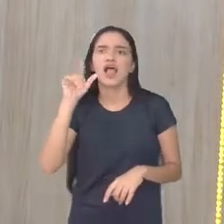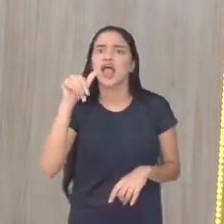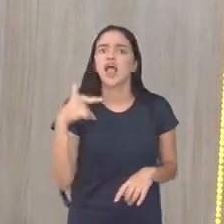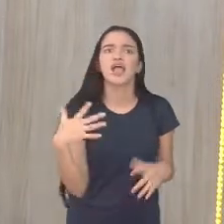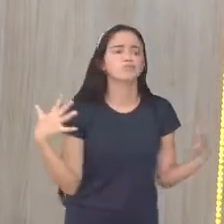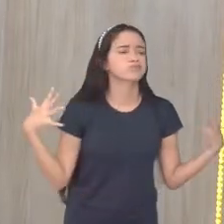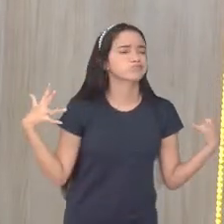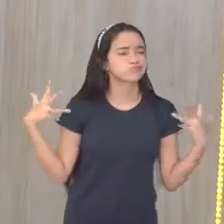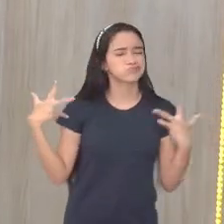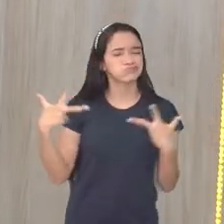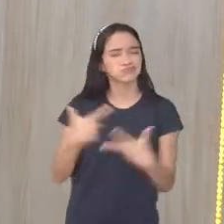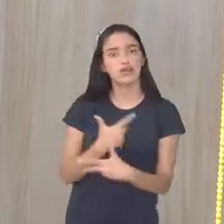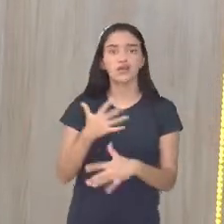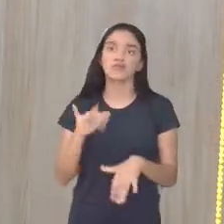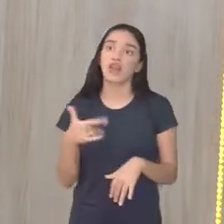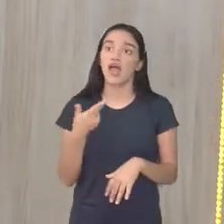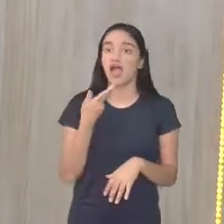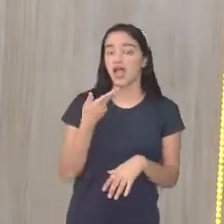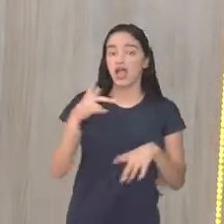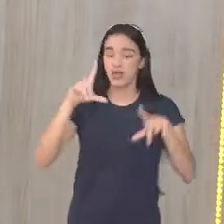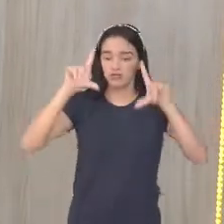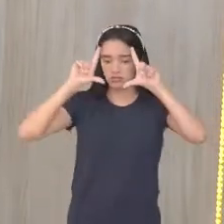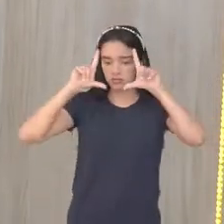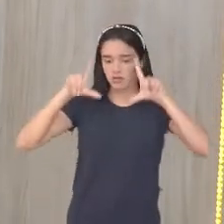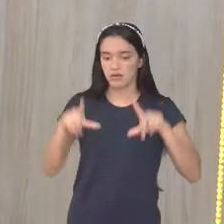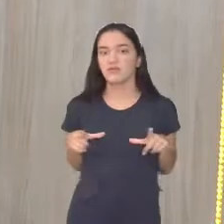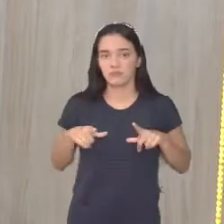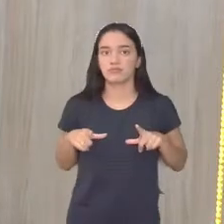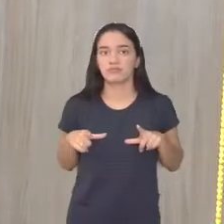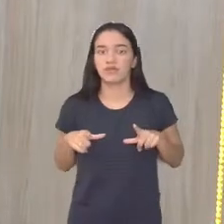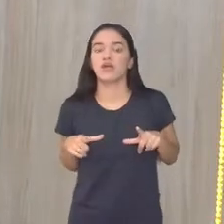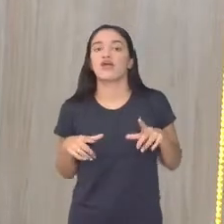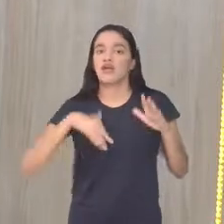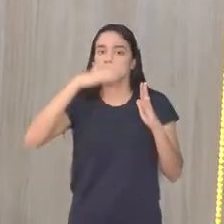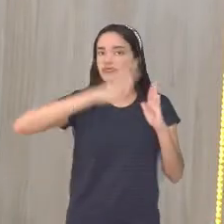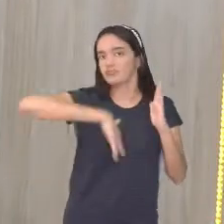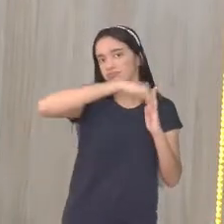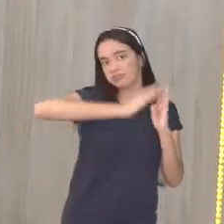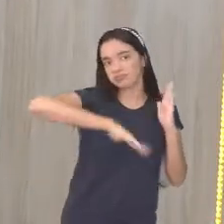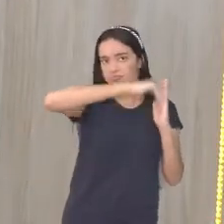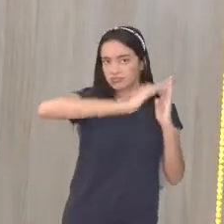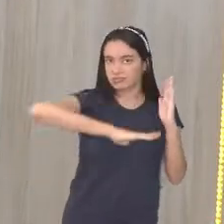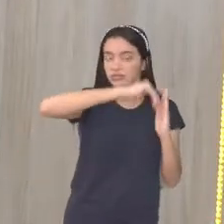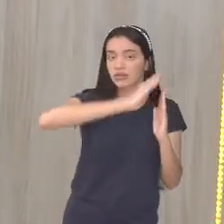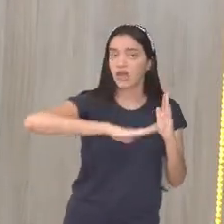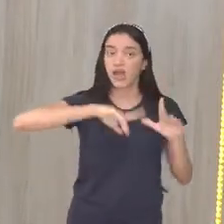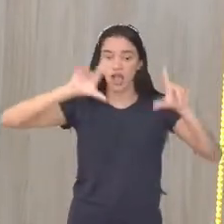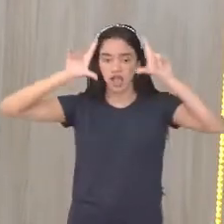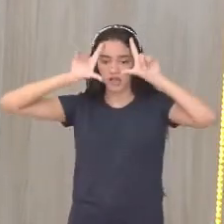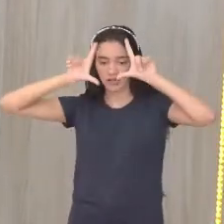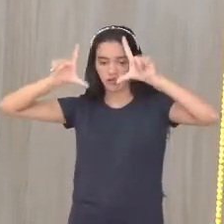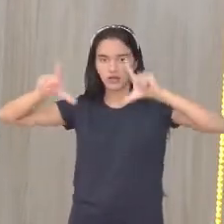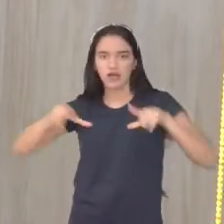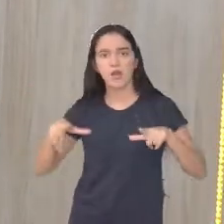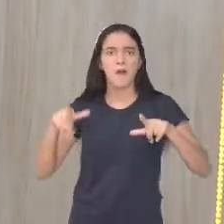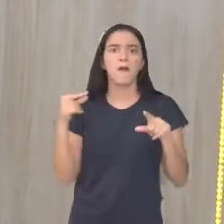elementos subjetivos, né, que o artista vai trazendo. Bora ver mais? Vamos embora. Agora a gente. O